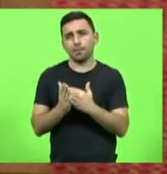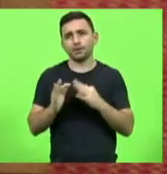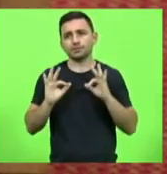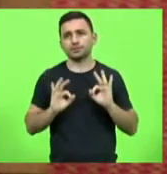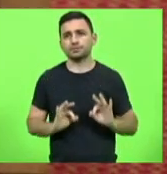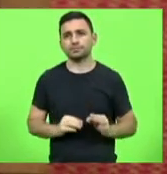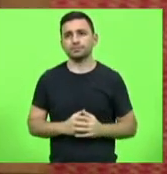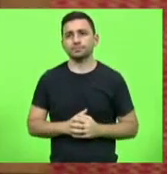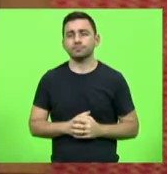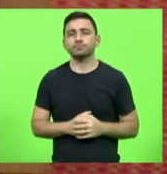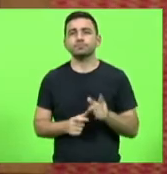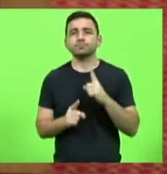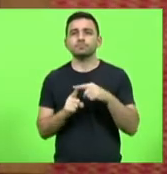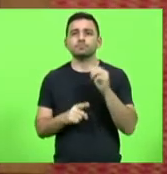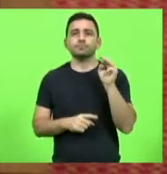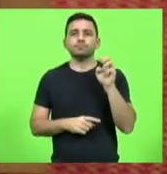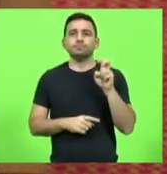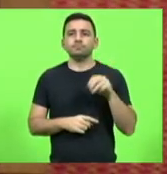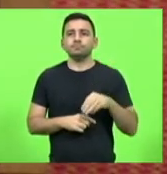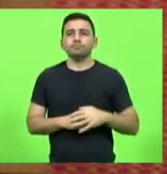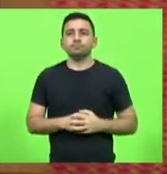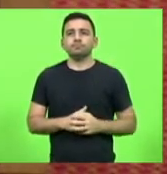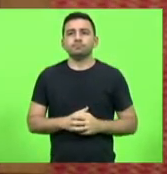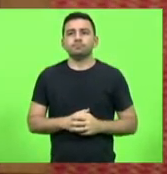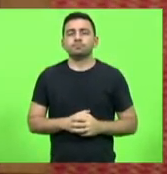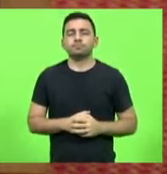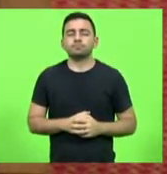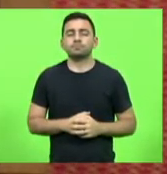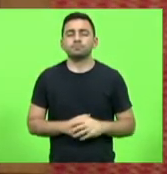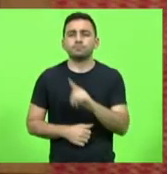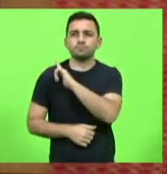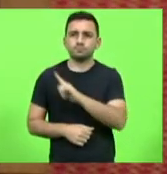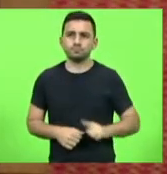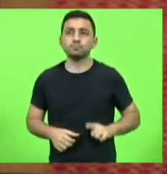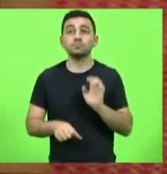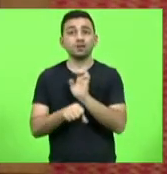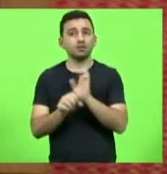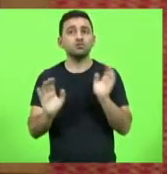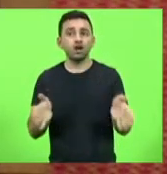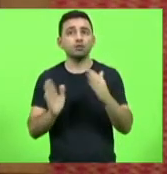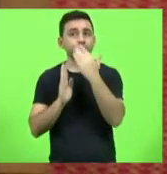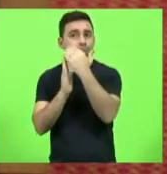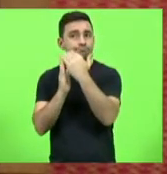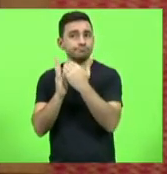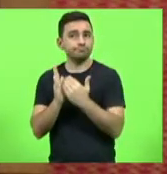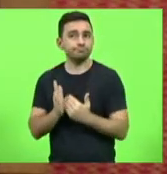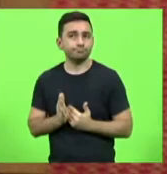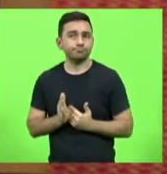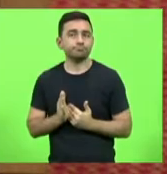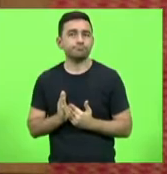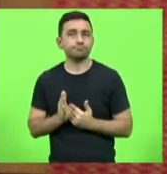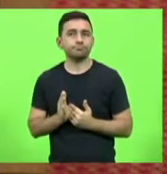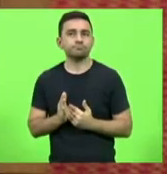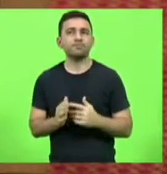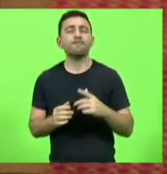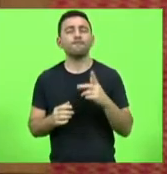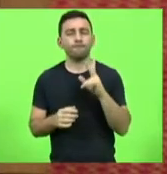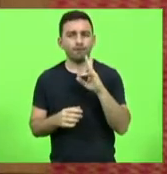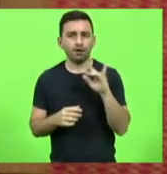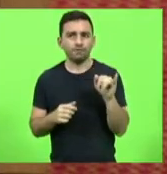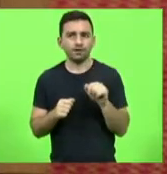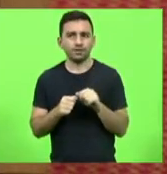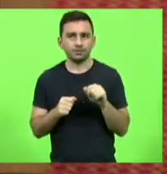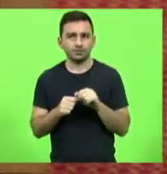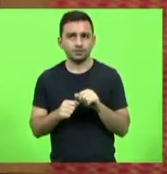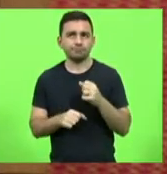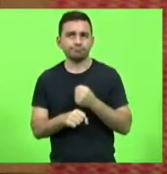Mais 5 minutos, deputado. Então, o governo do estado já tem um cronograma, vai fazer essa obra, tem que